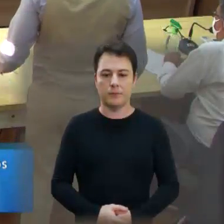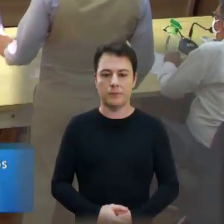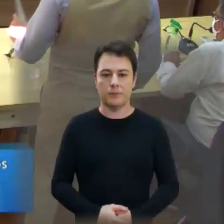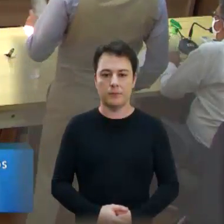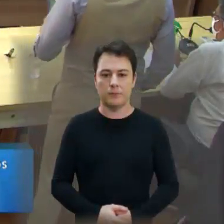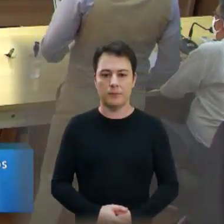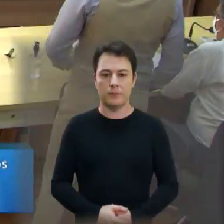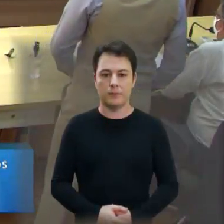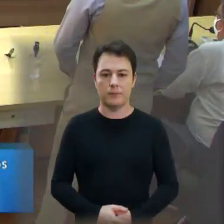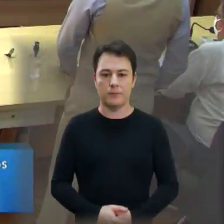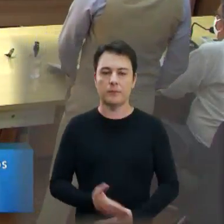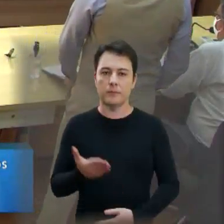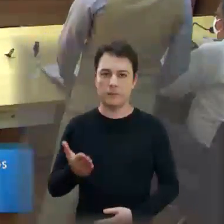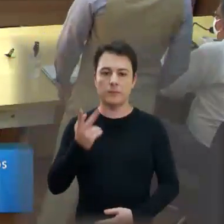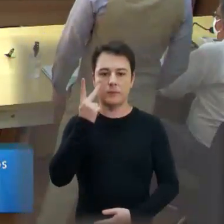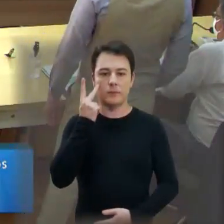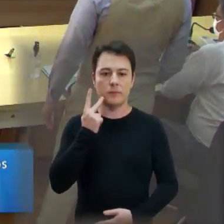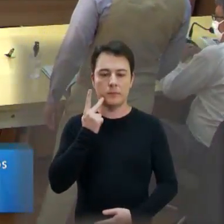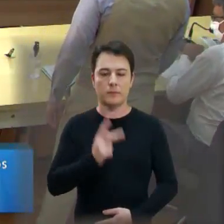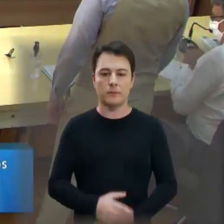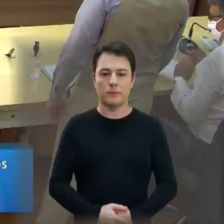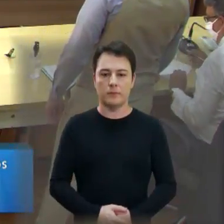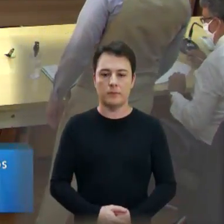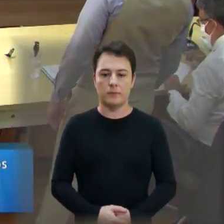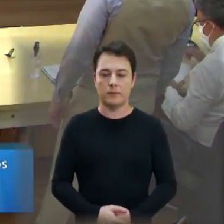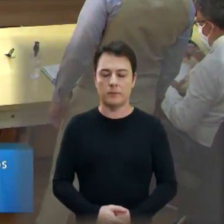Landim. Com a palavra, o vereador Paulo Landim.